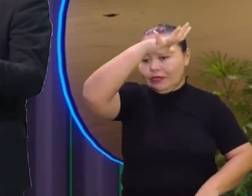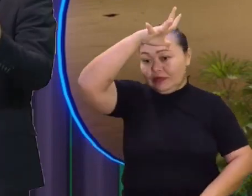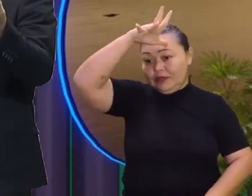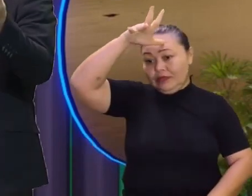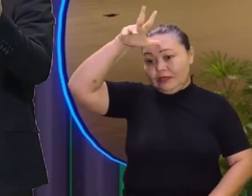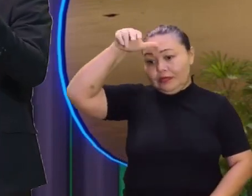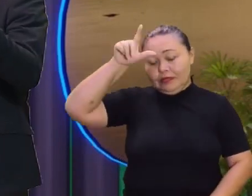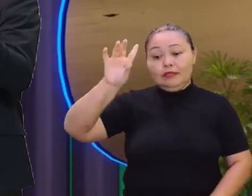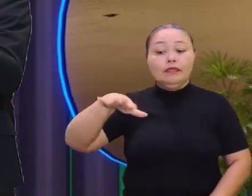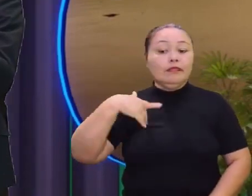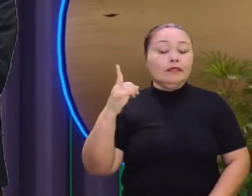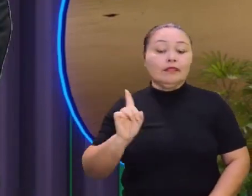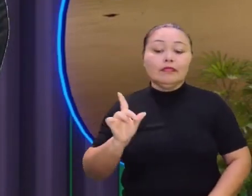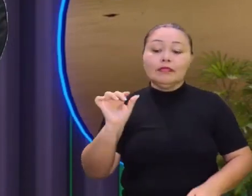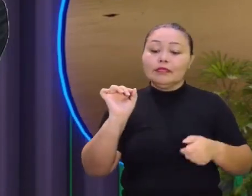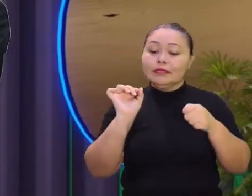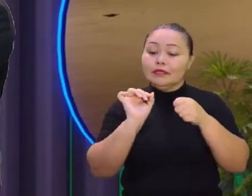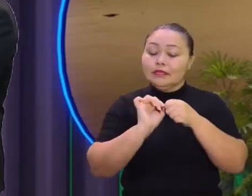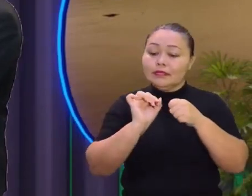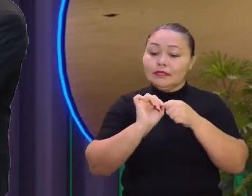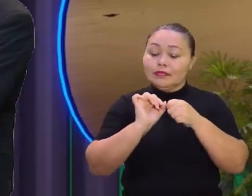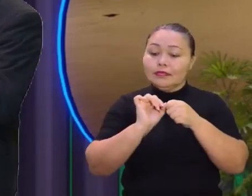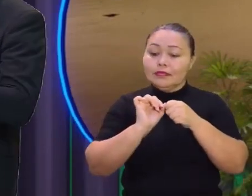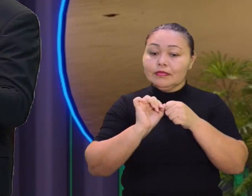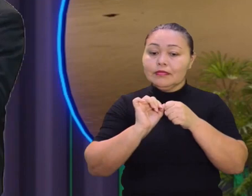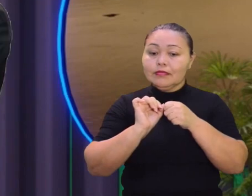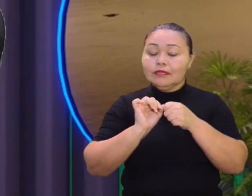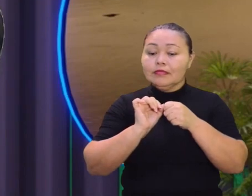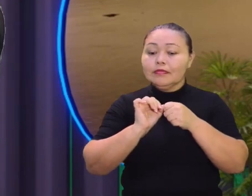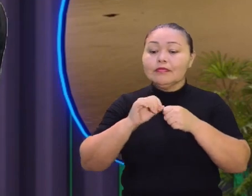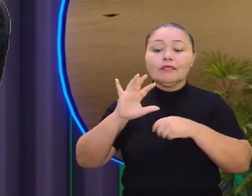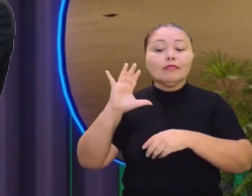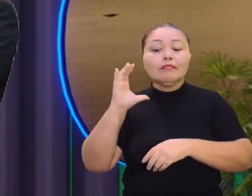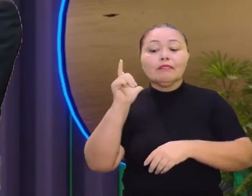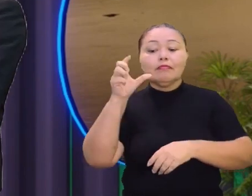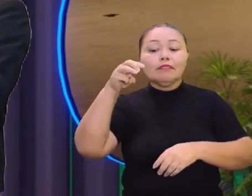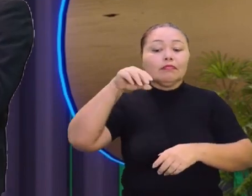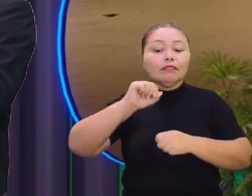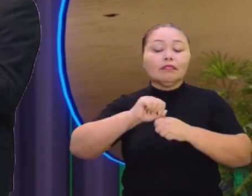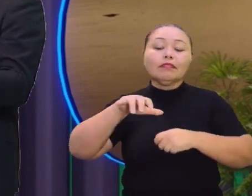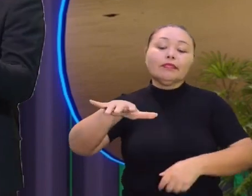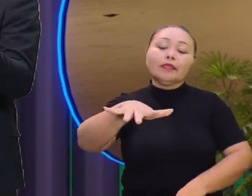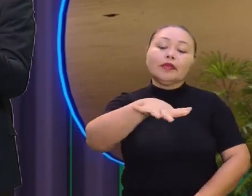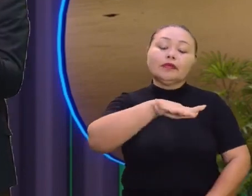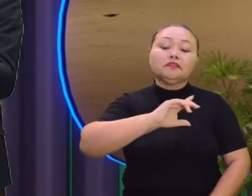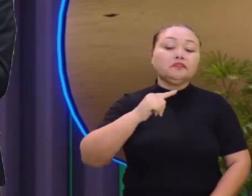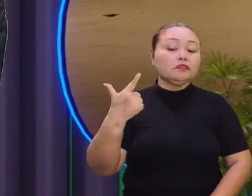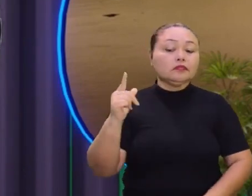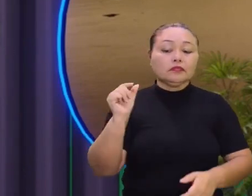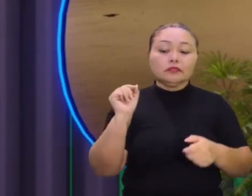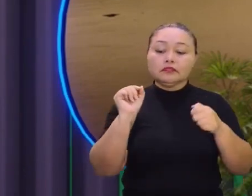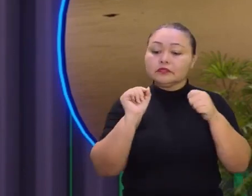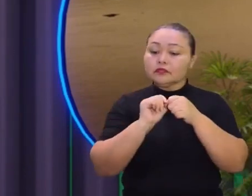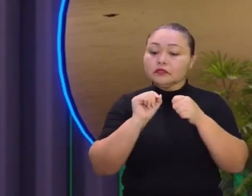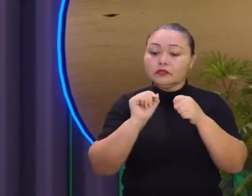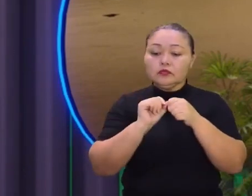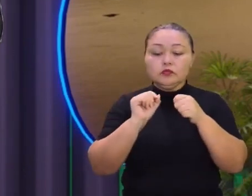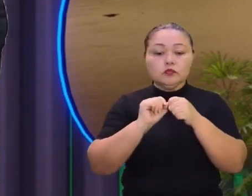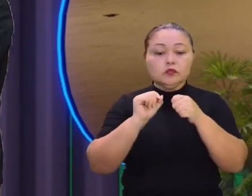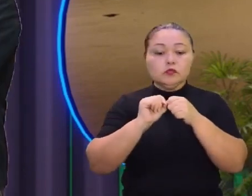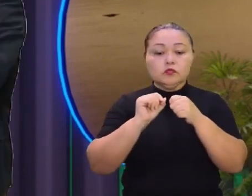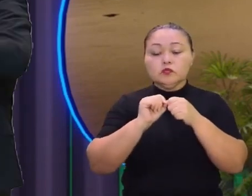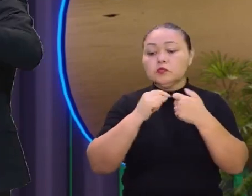amazônica, não fizeram estudo da própria climatologia da região, não fizeram